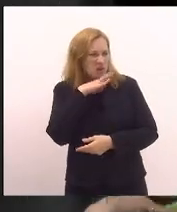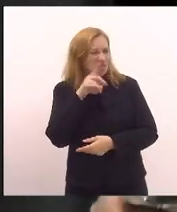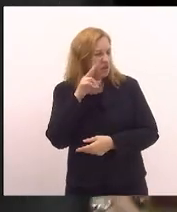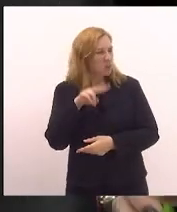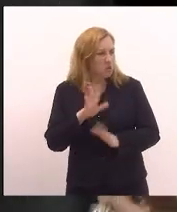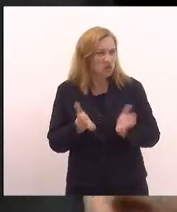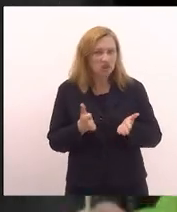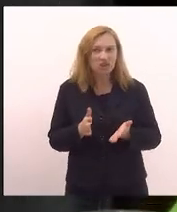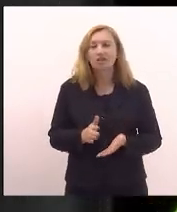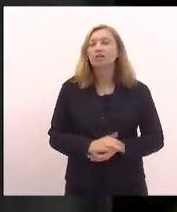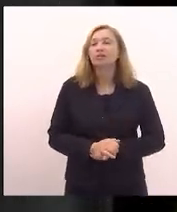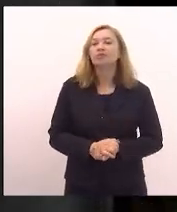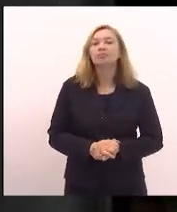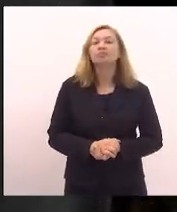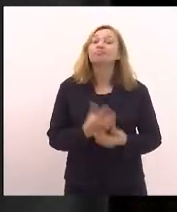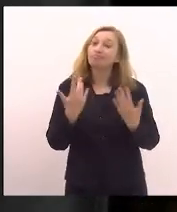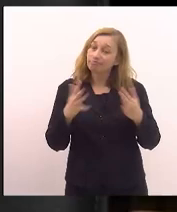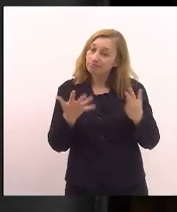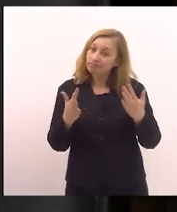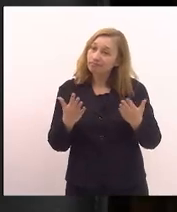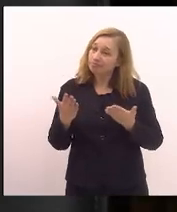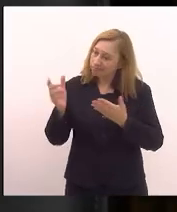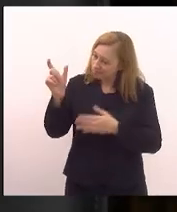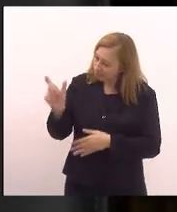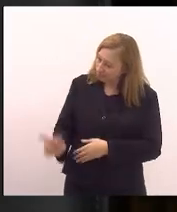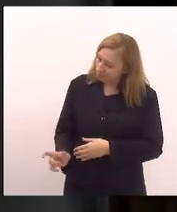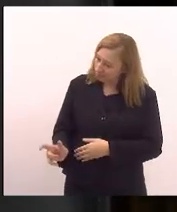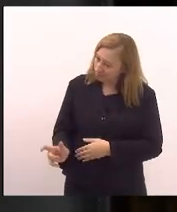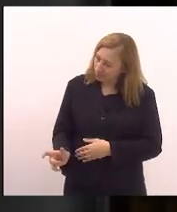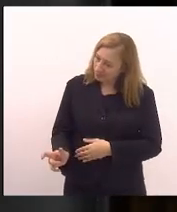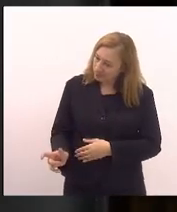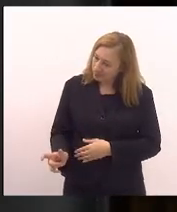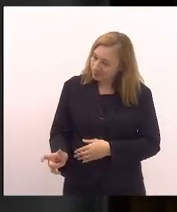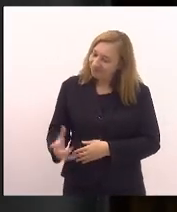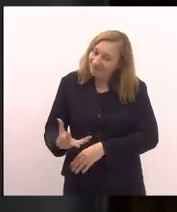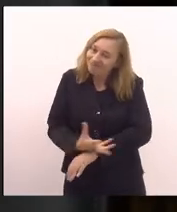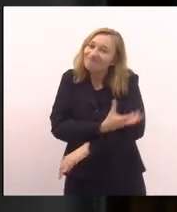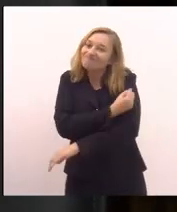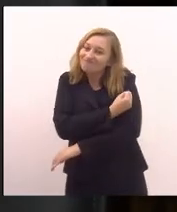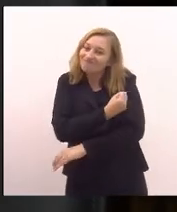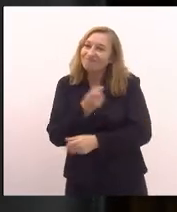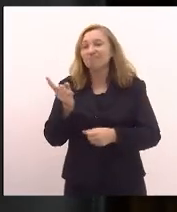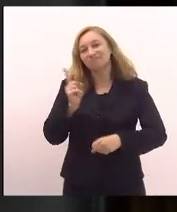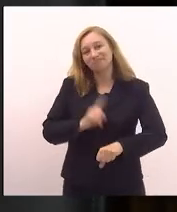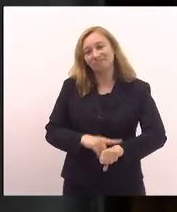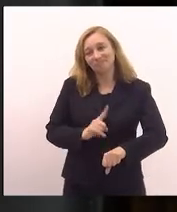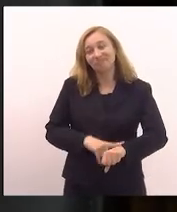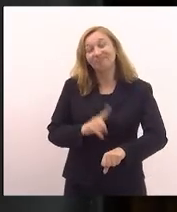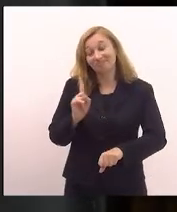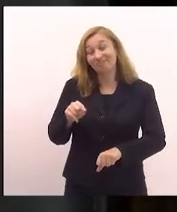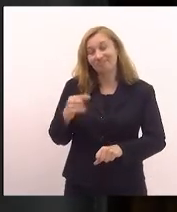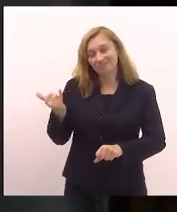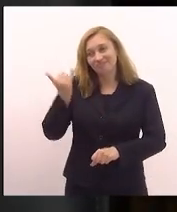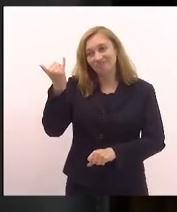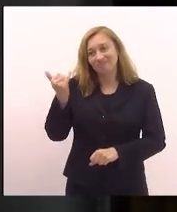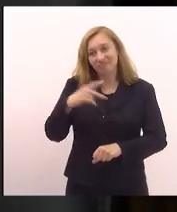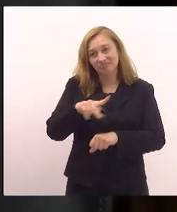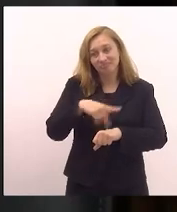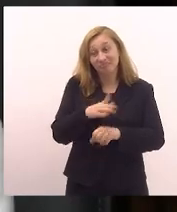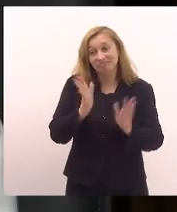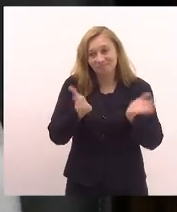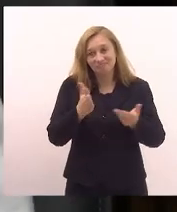hoje. Então, parabenizo a senhora pela sua emoção nesse momento, porque ela é muito necessária, né, no país de